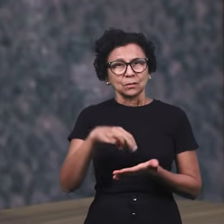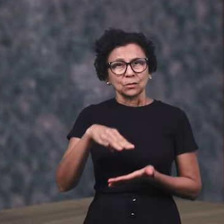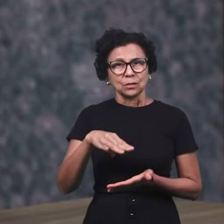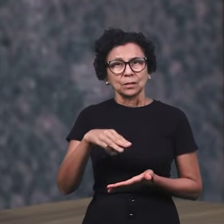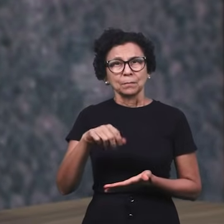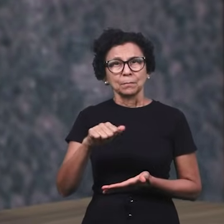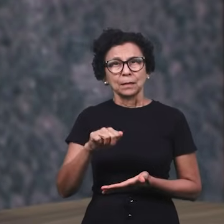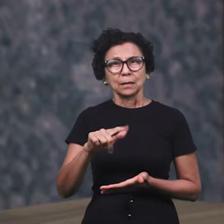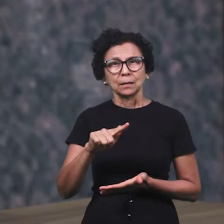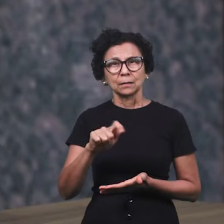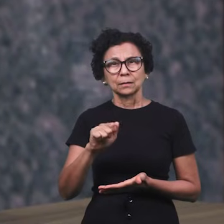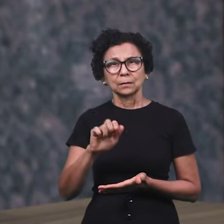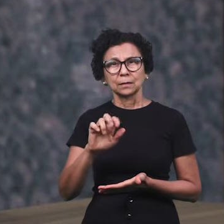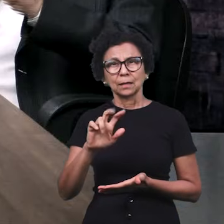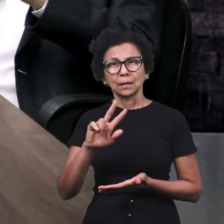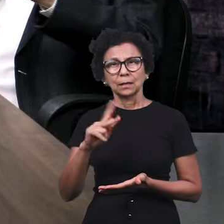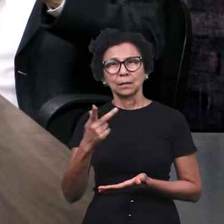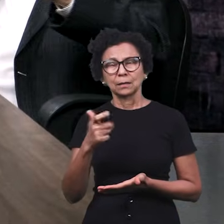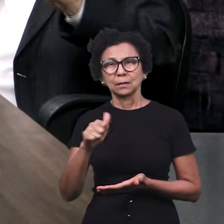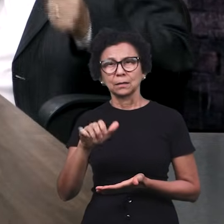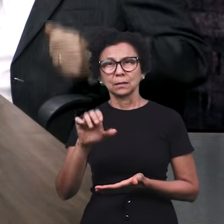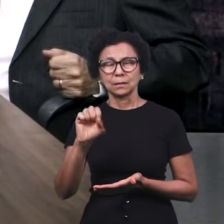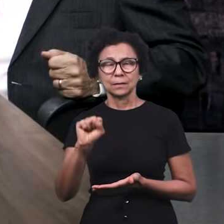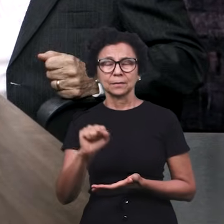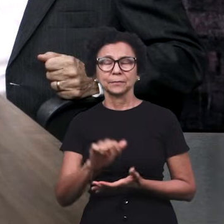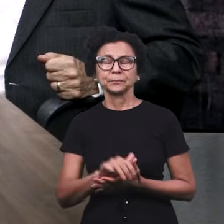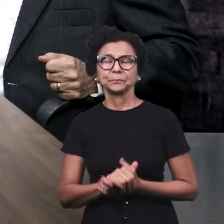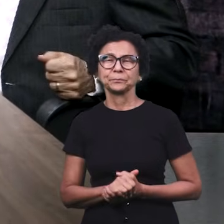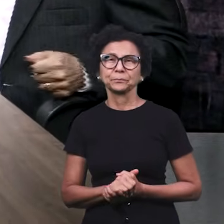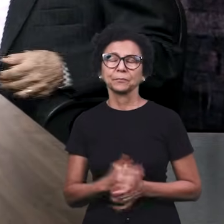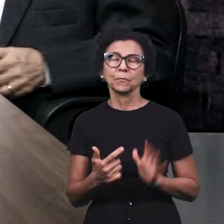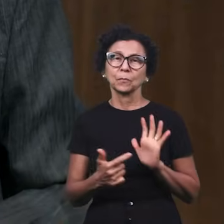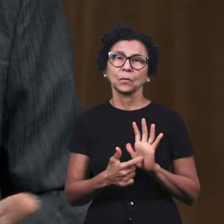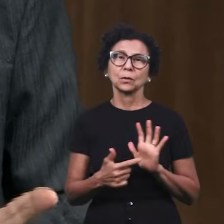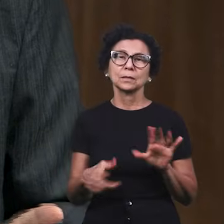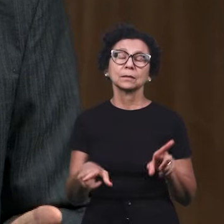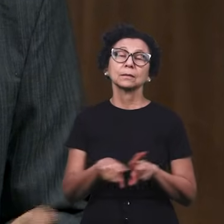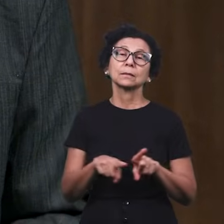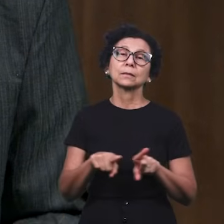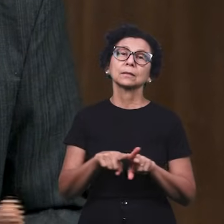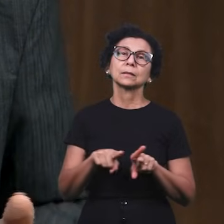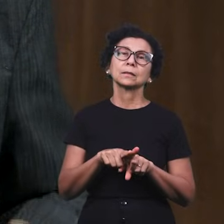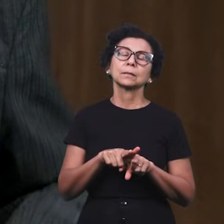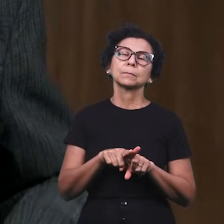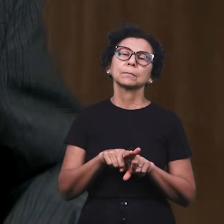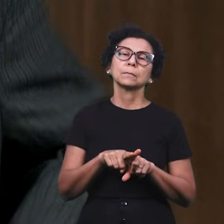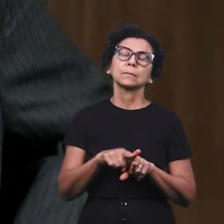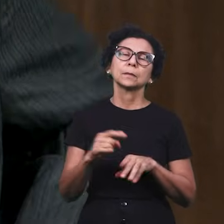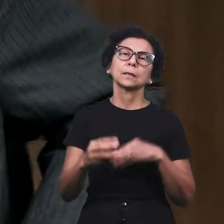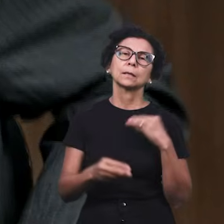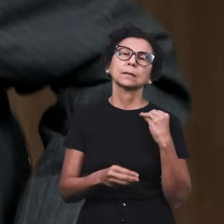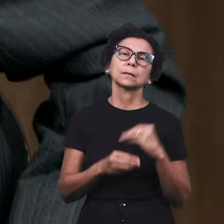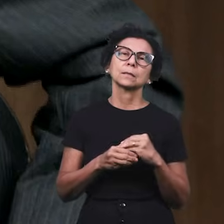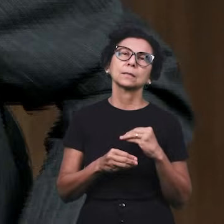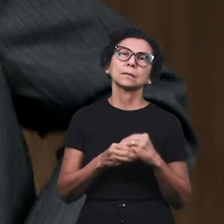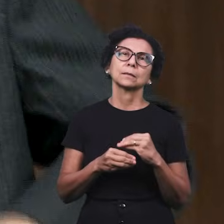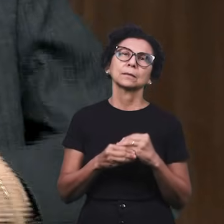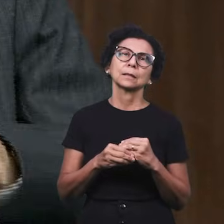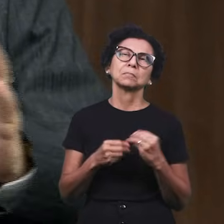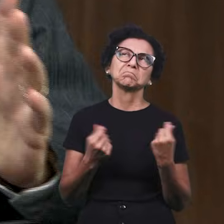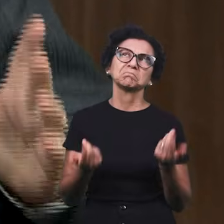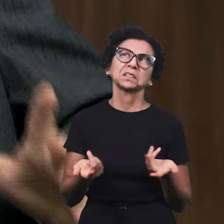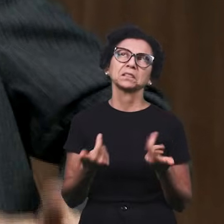sul, né, da América. Exatamente. Estamos encerrando aqui o nosso episódio. Podemos acrescentar somente que,